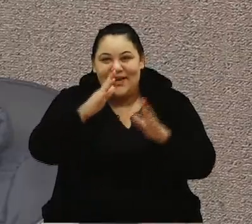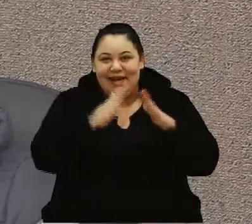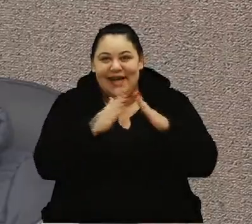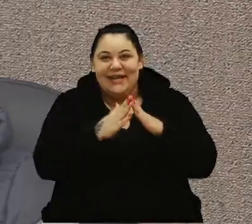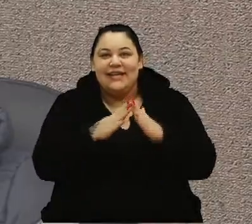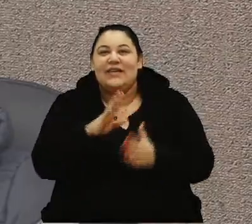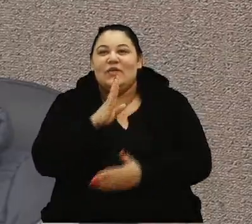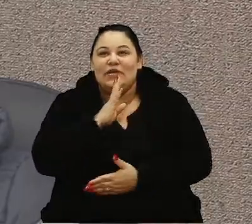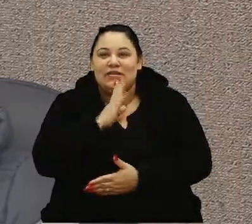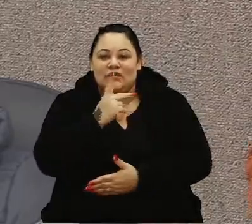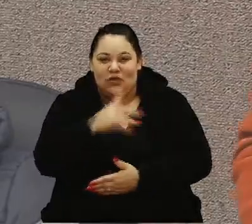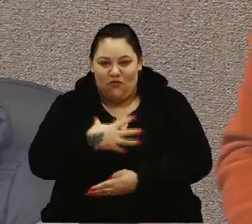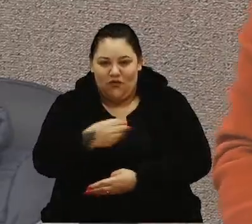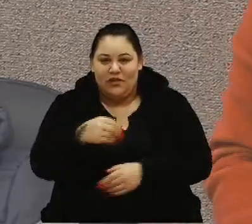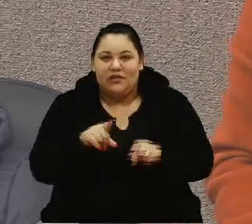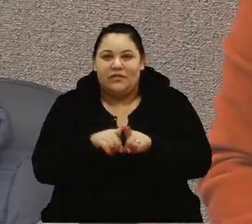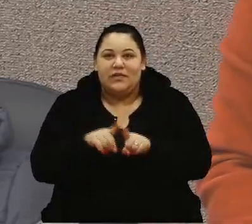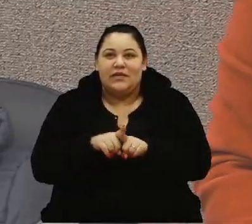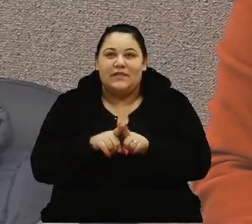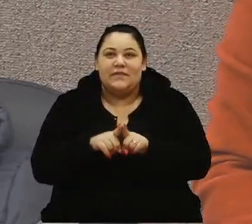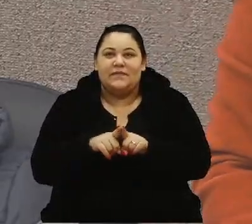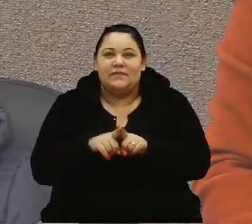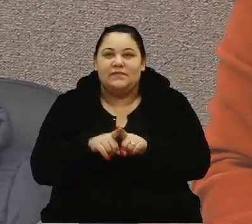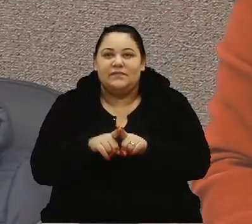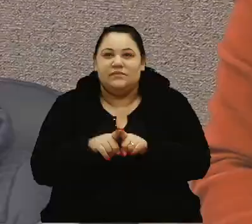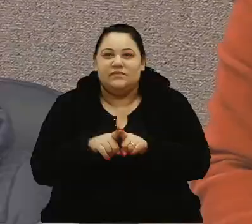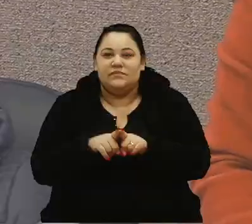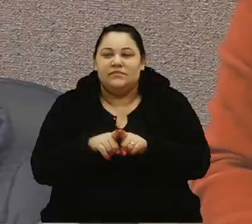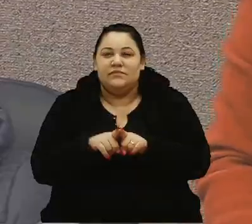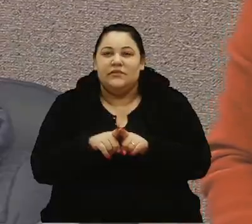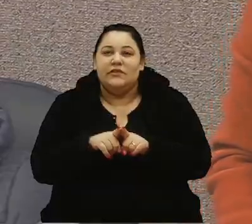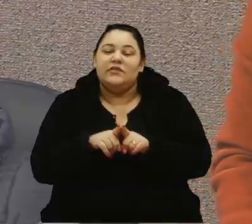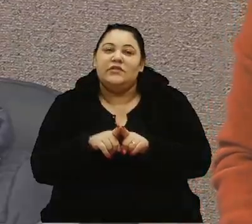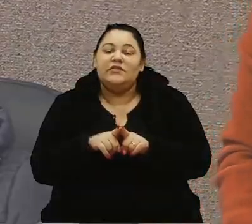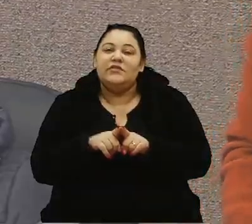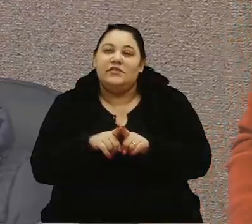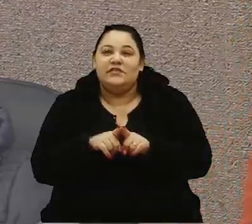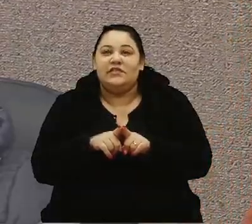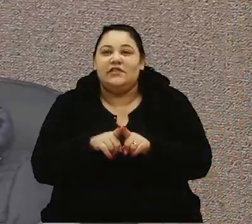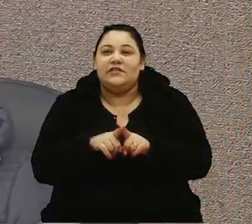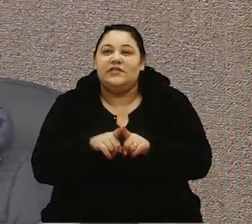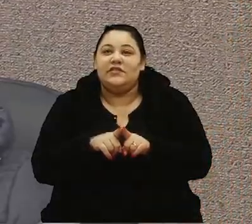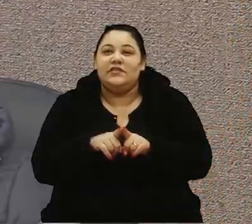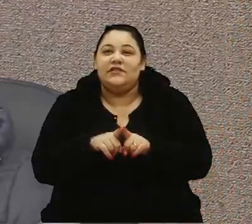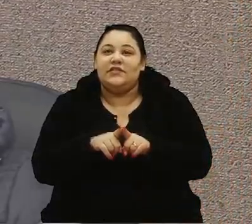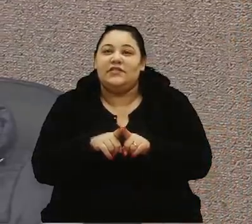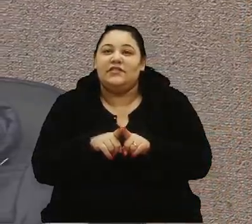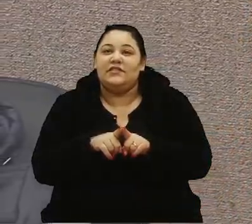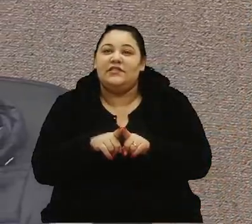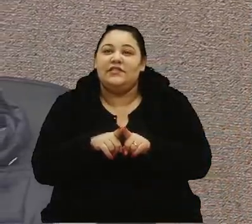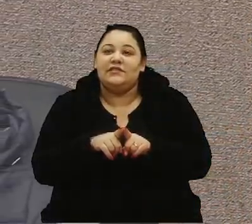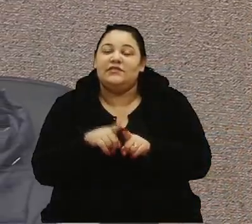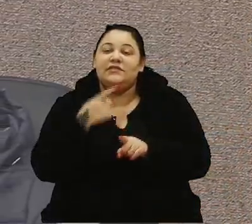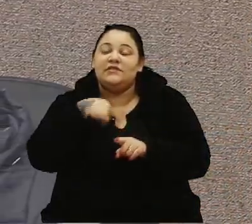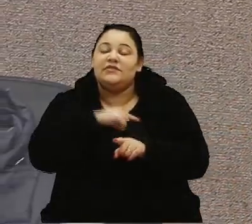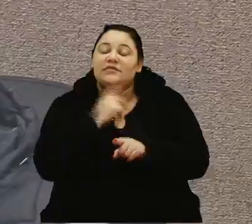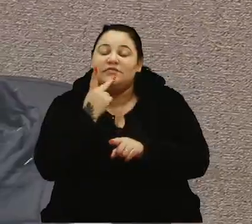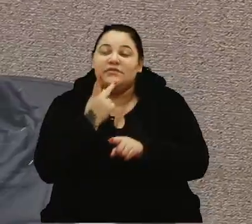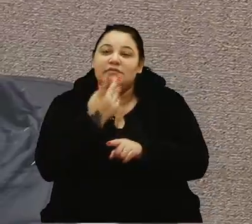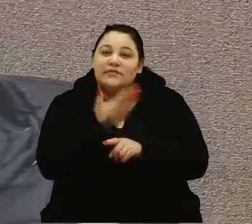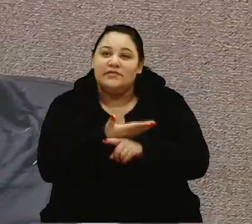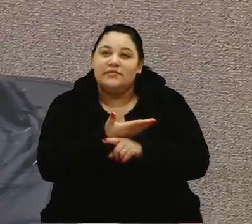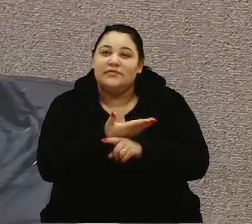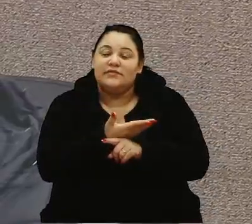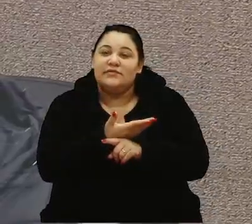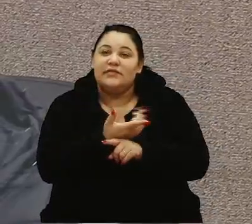conheci o Ali, e dizer o quanto a gente o quanto eu sou uma admiradora, assim, e